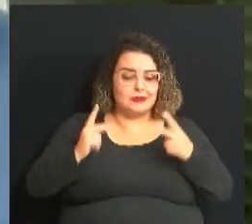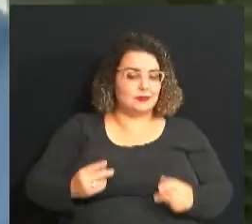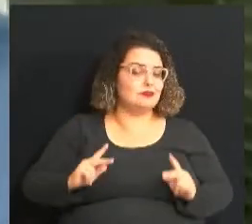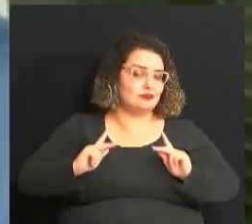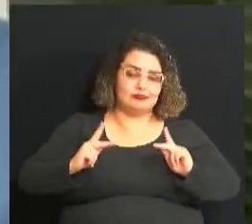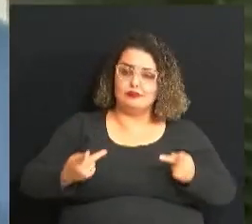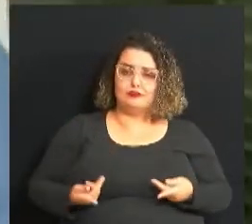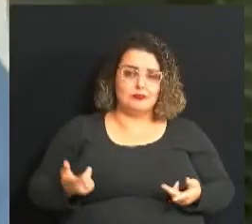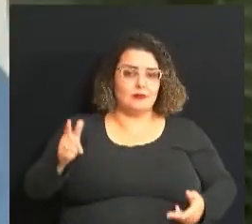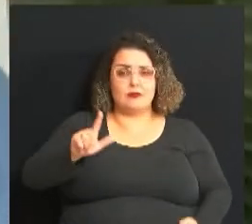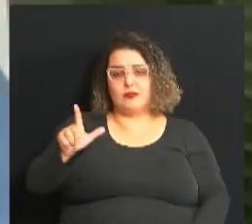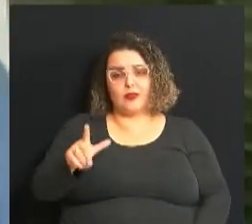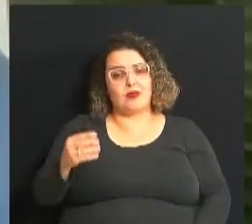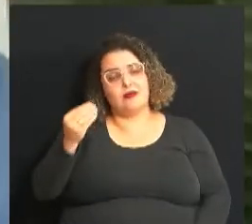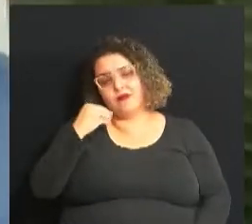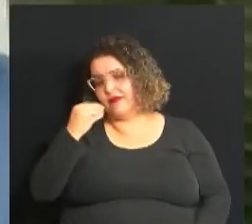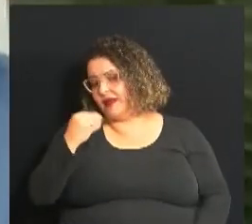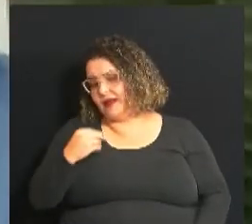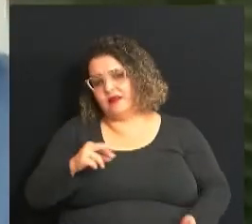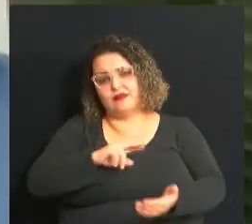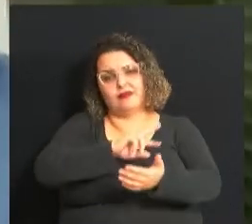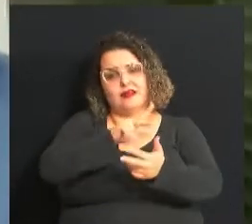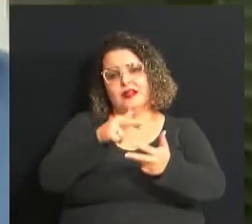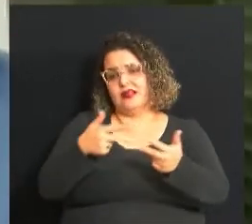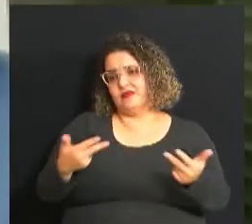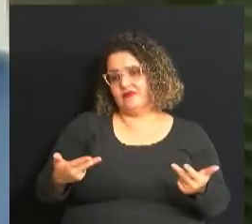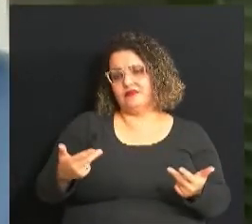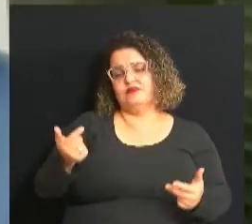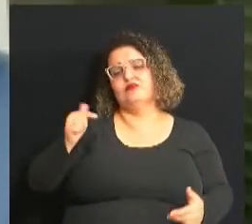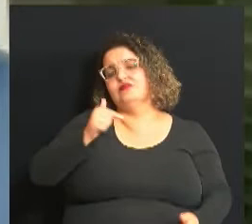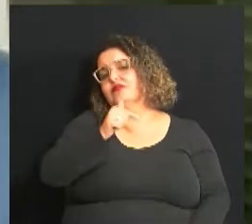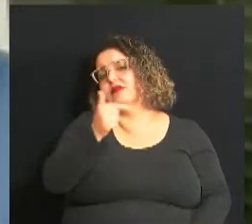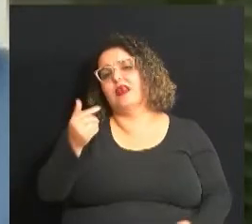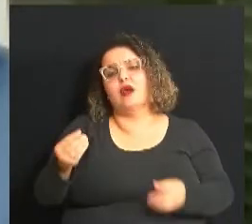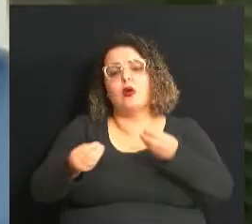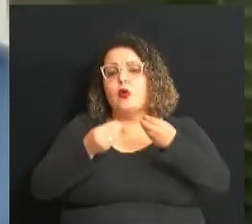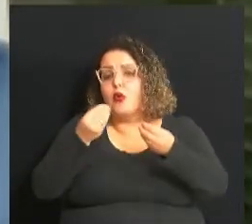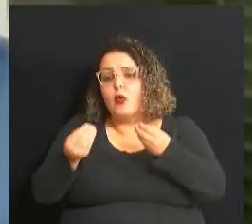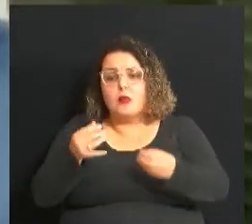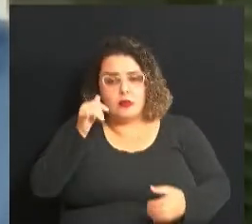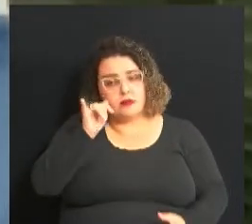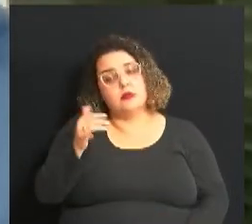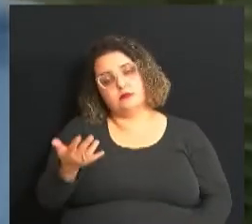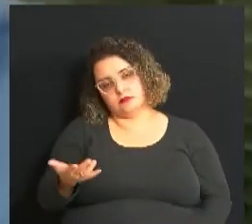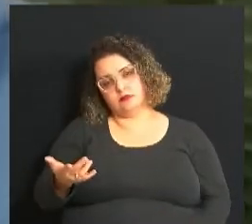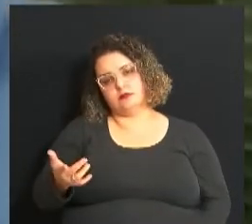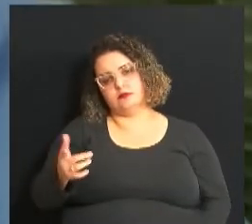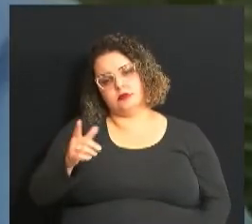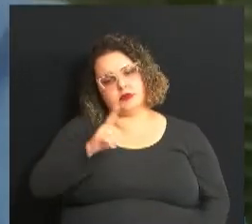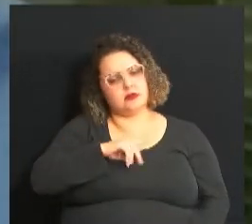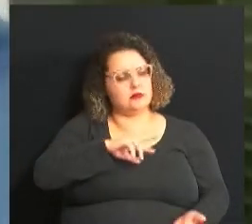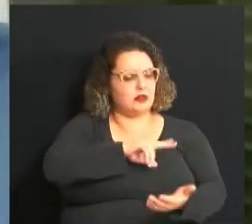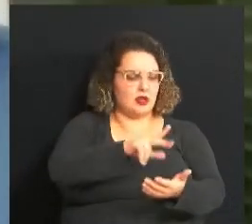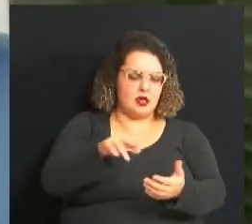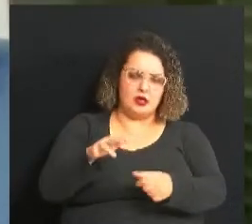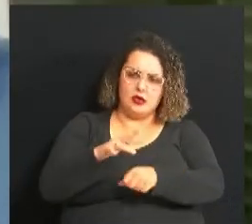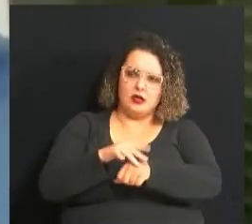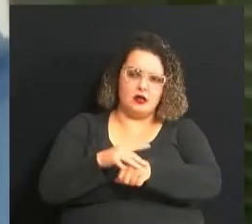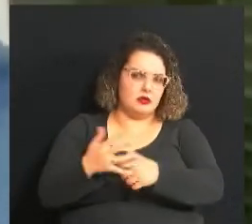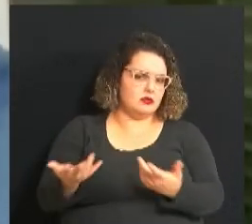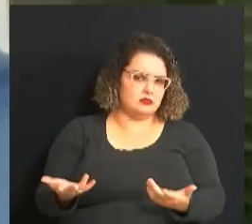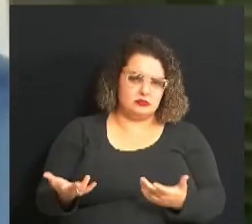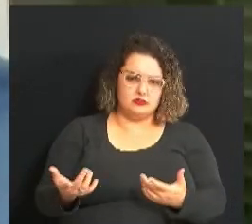é frágil em muitas situações, né? Isso não tem como você evitar. Mas existem muitas doenças, talvez, dos